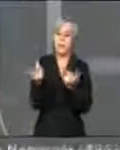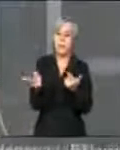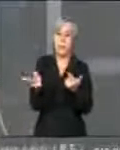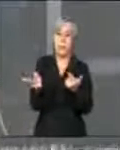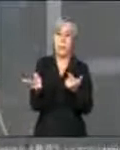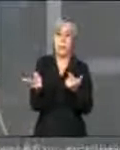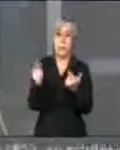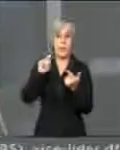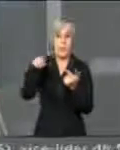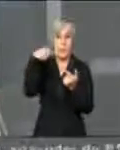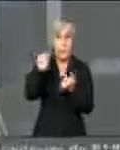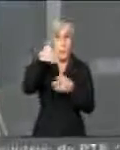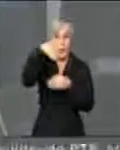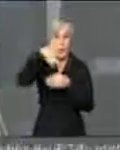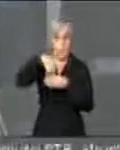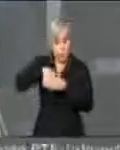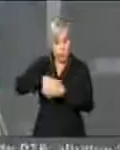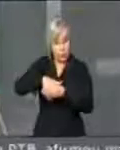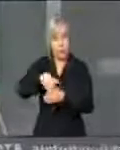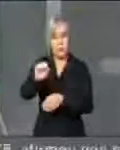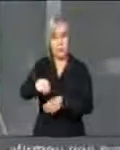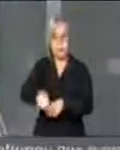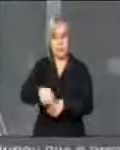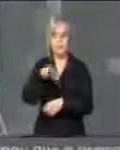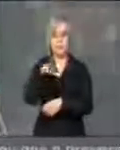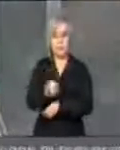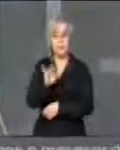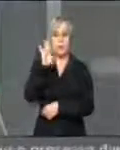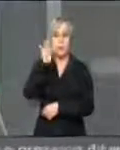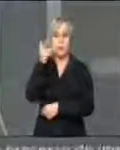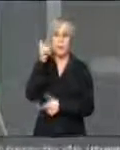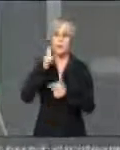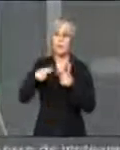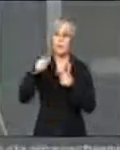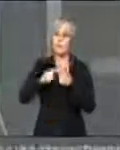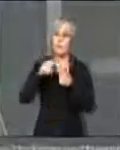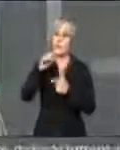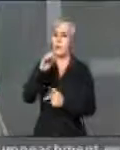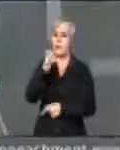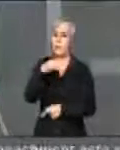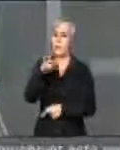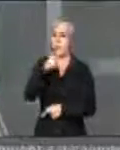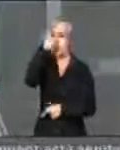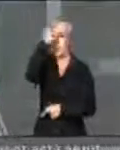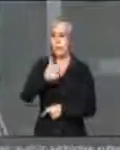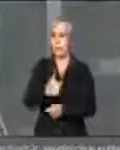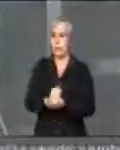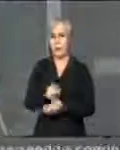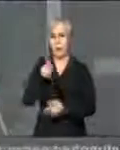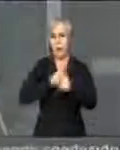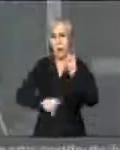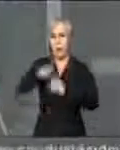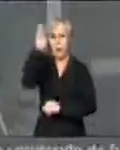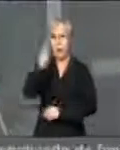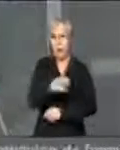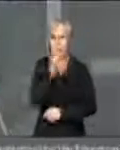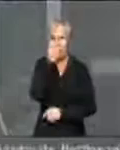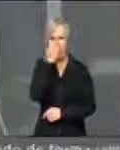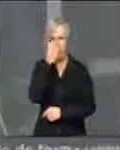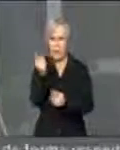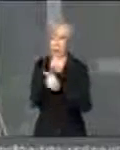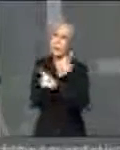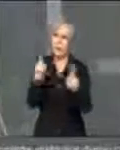nas eleições, sim, nós vamos resolver a crise moral, porque o povo brasileiro não é palhaço, o povo brasileiro não